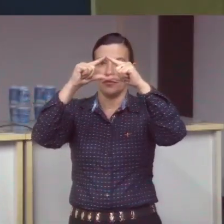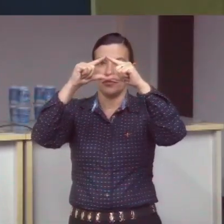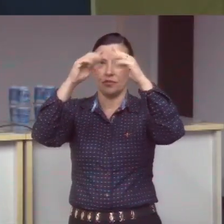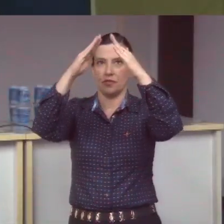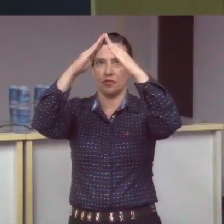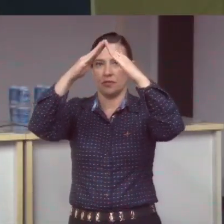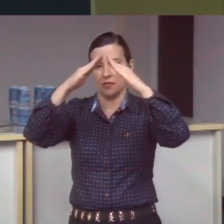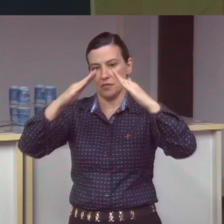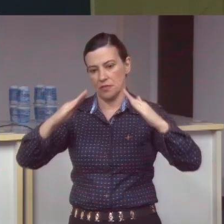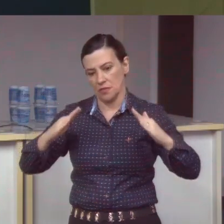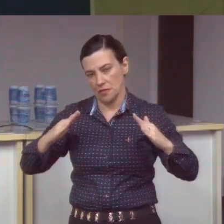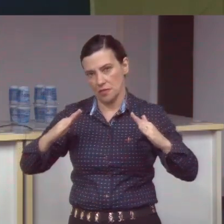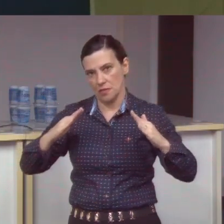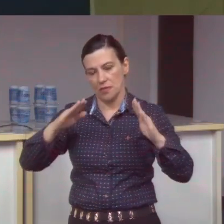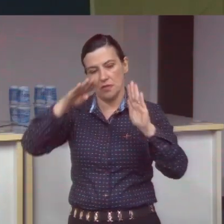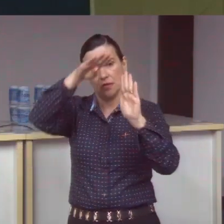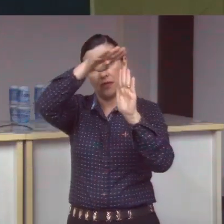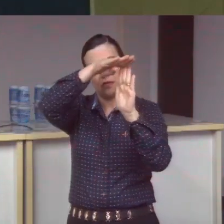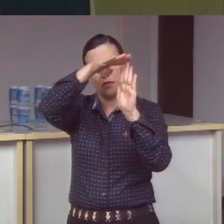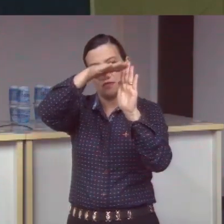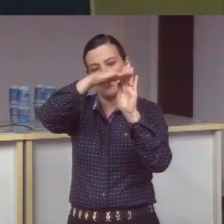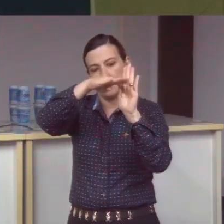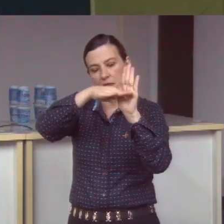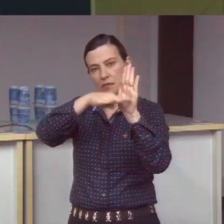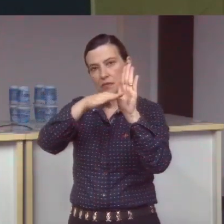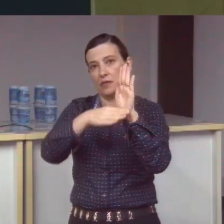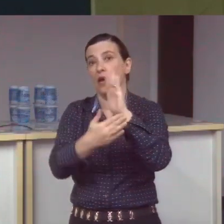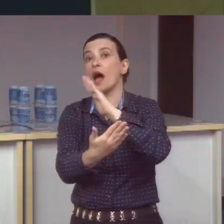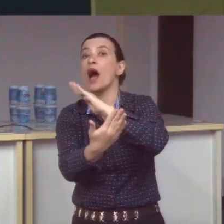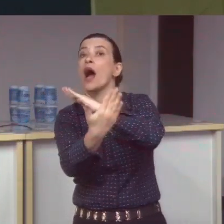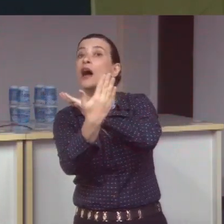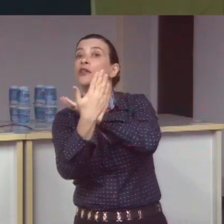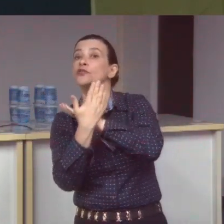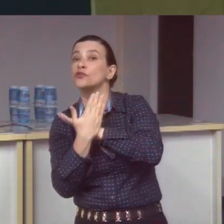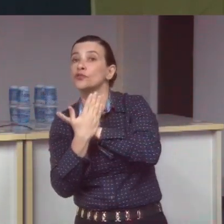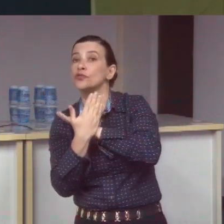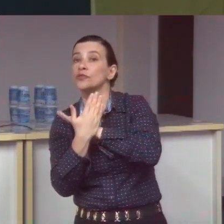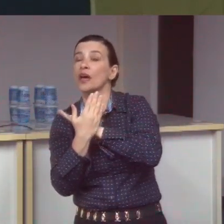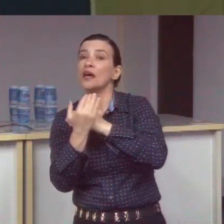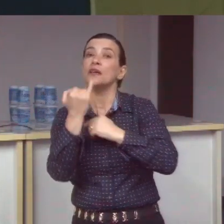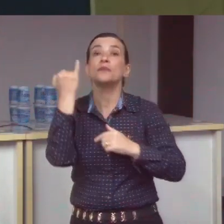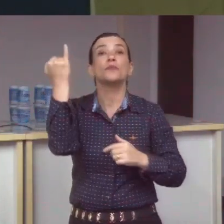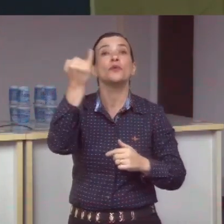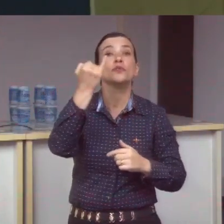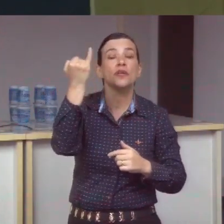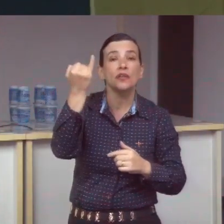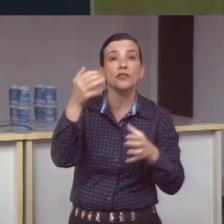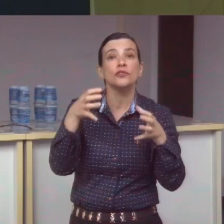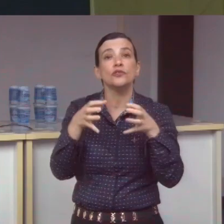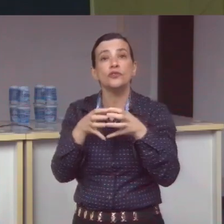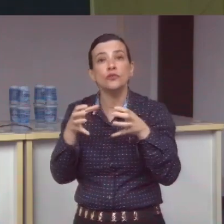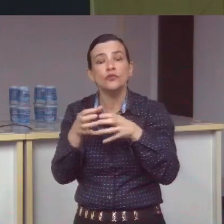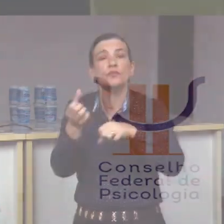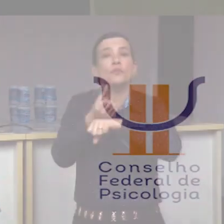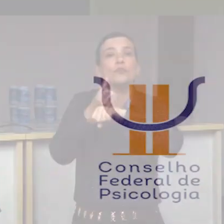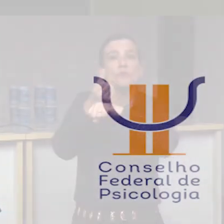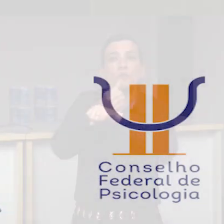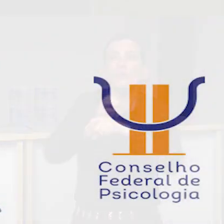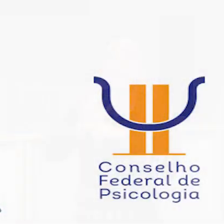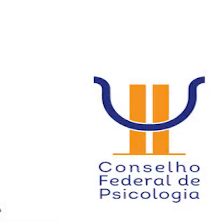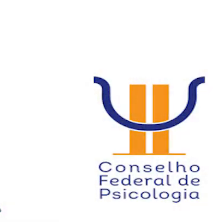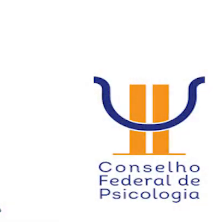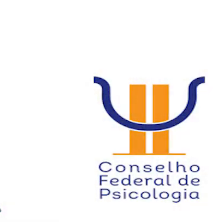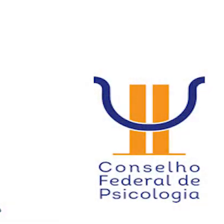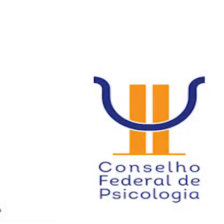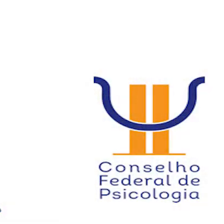o que pode ir diminuindo e onde entram os serviços especializados, né? Olha, o que precisa ser